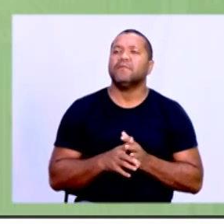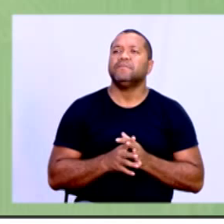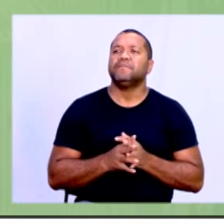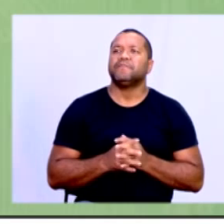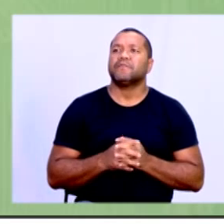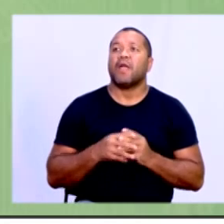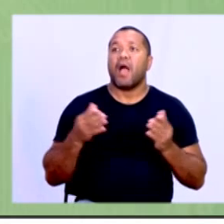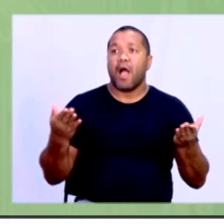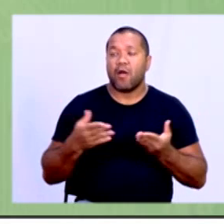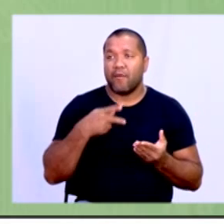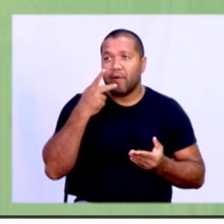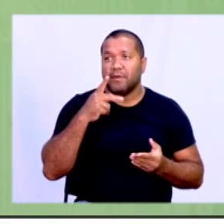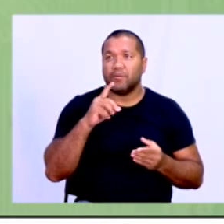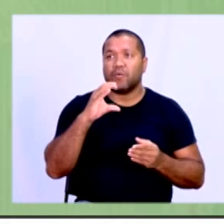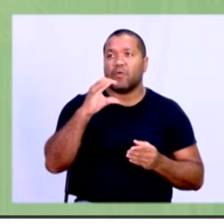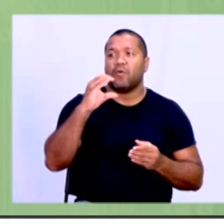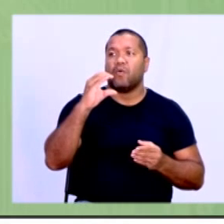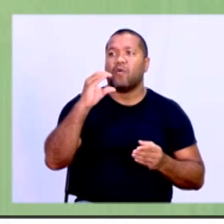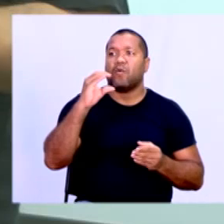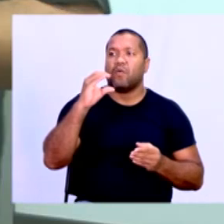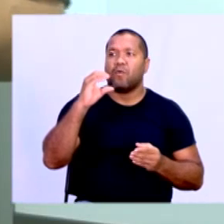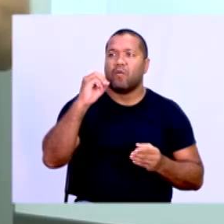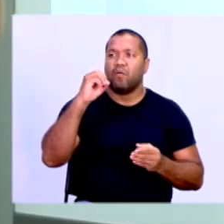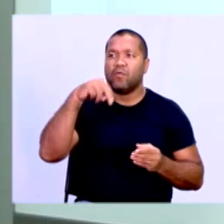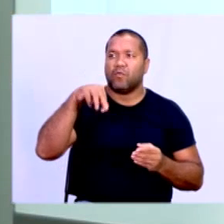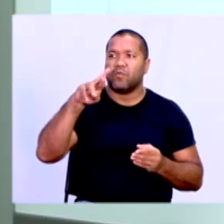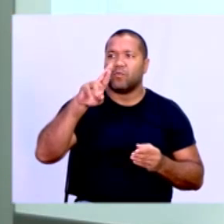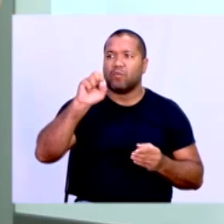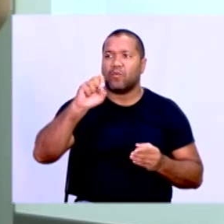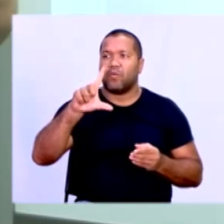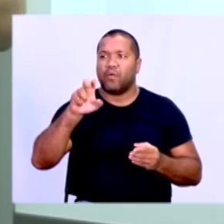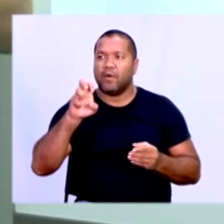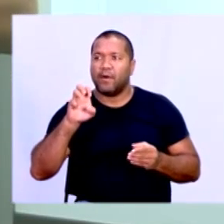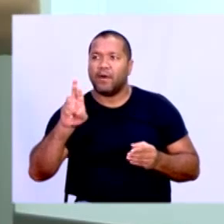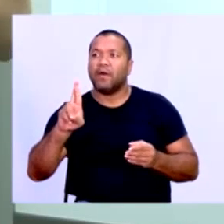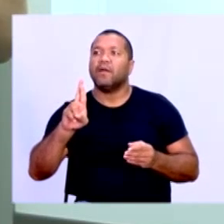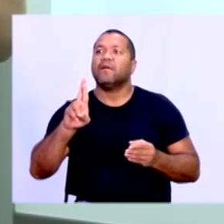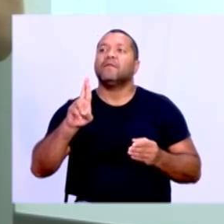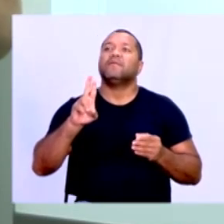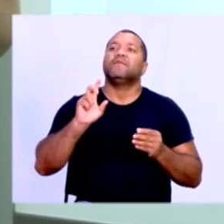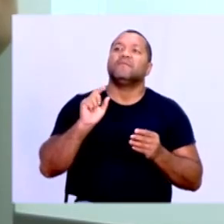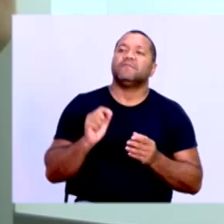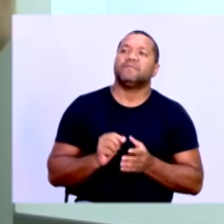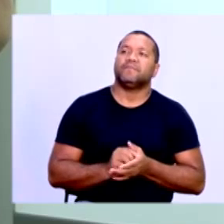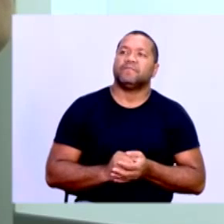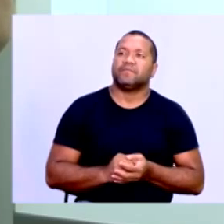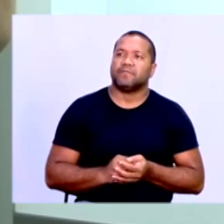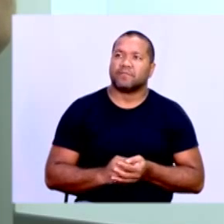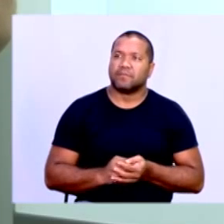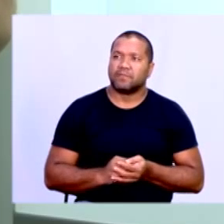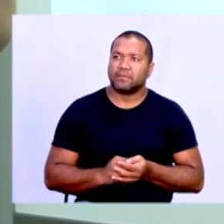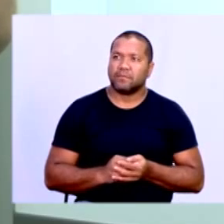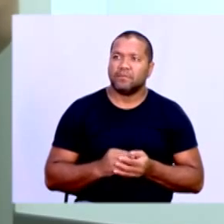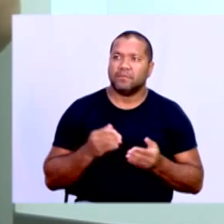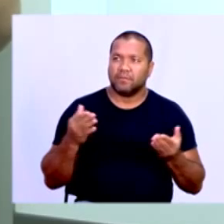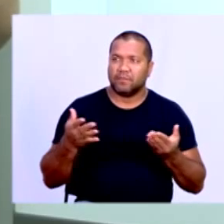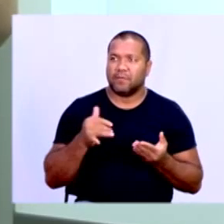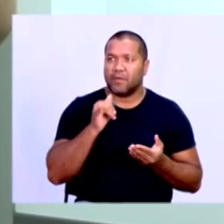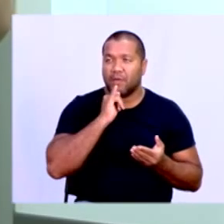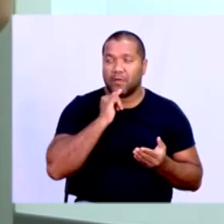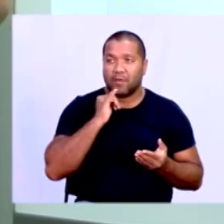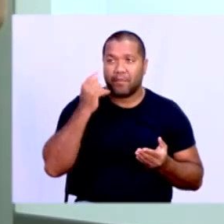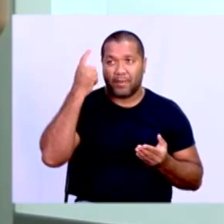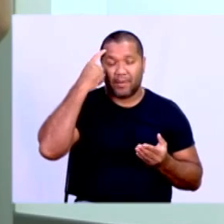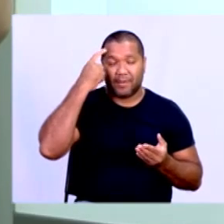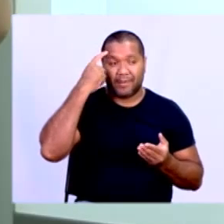sobre o controlador. Imagina só, eu vou citar esse exemplo, né? Eu pensei agora, tá? Eu juro para vocês